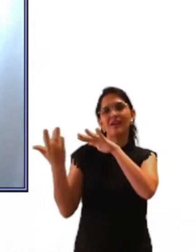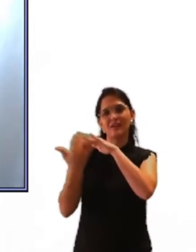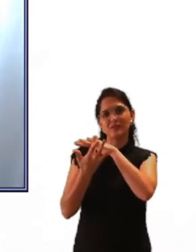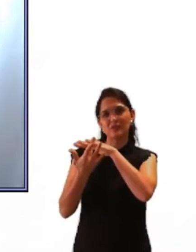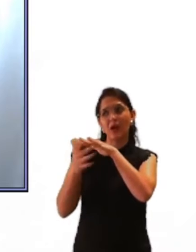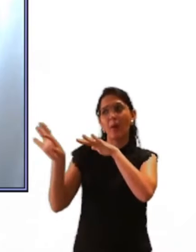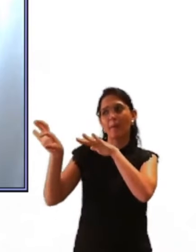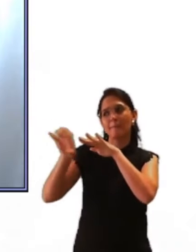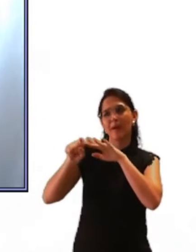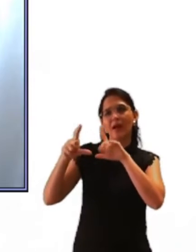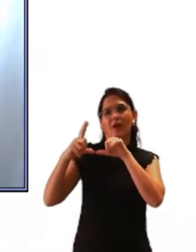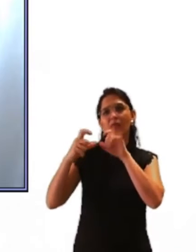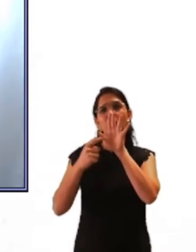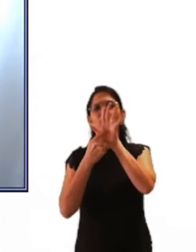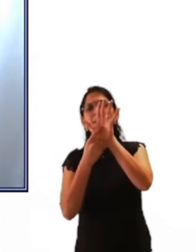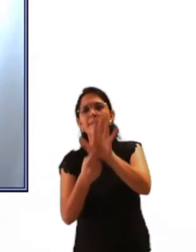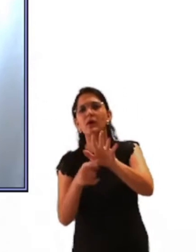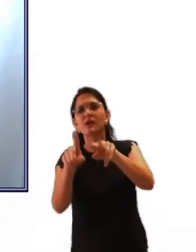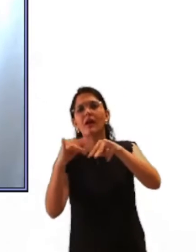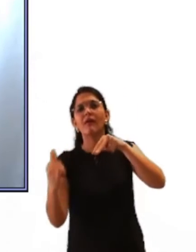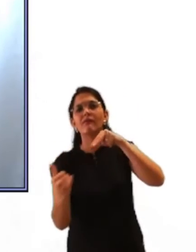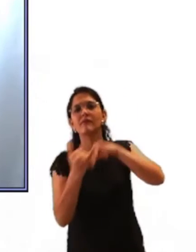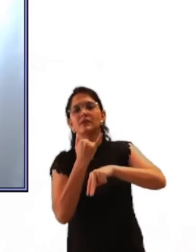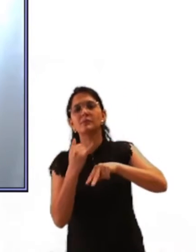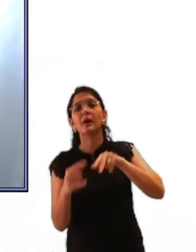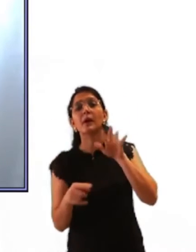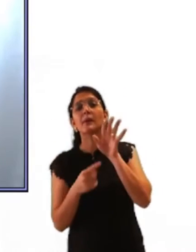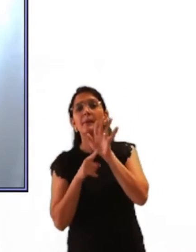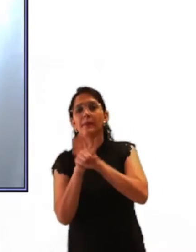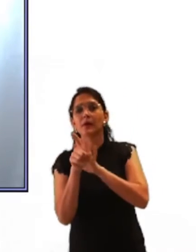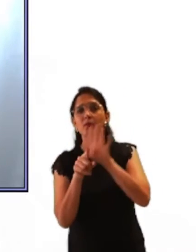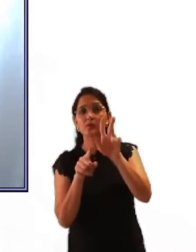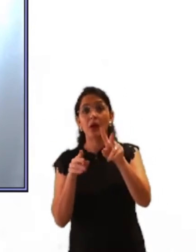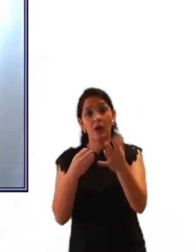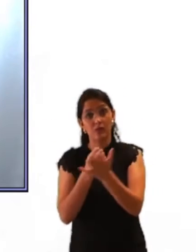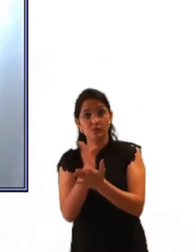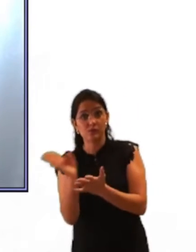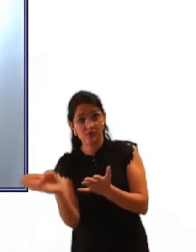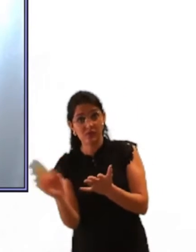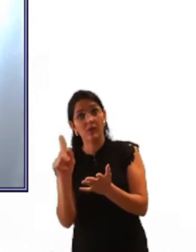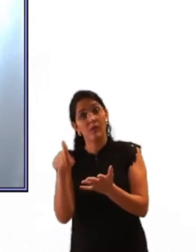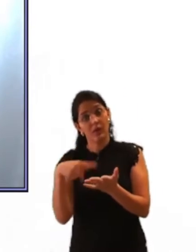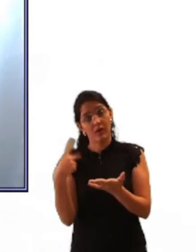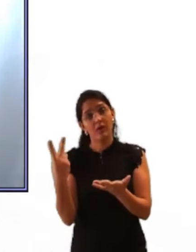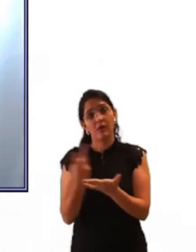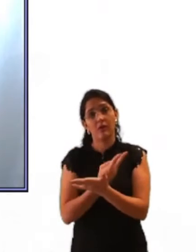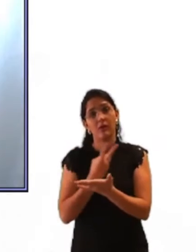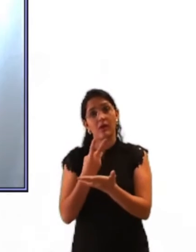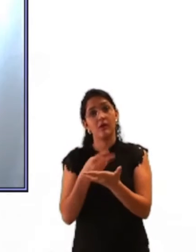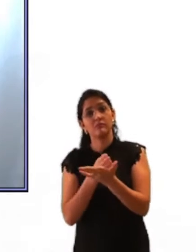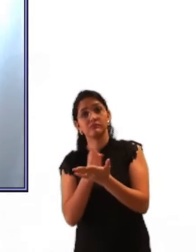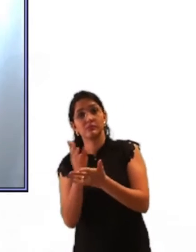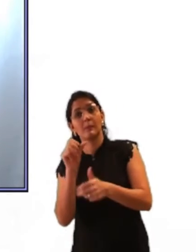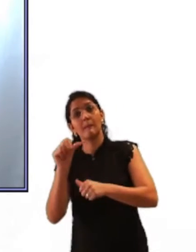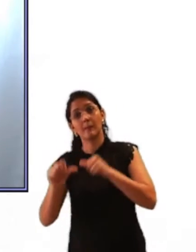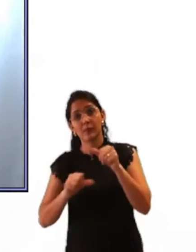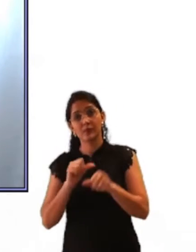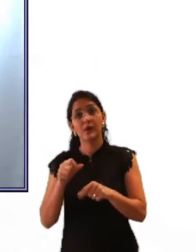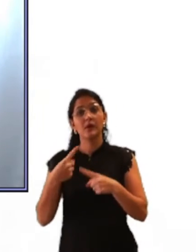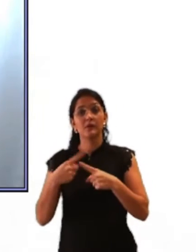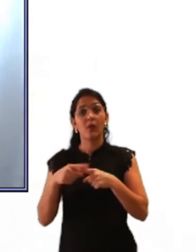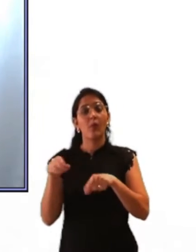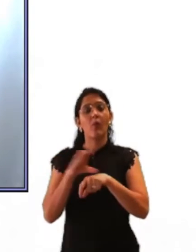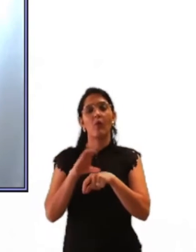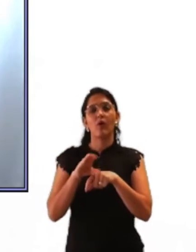rede social, isso é um desvio, isso é um viés. Tanto é que o código não prevê esse formato,